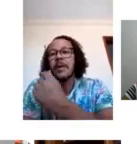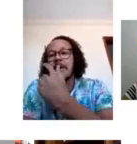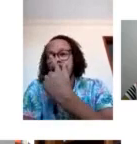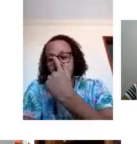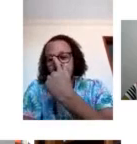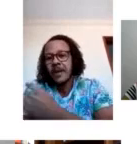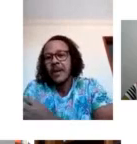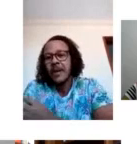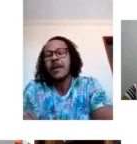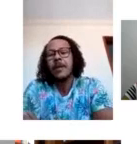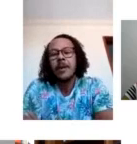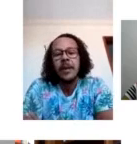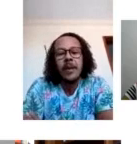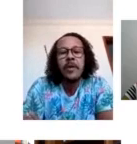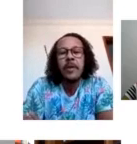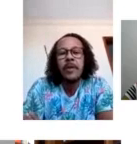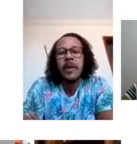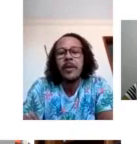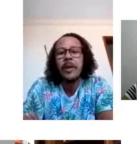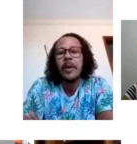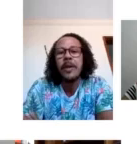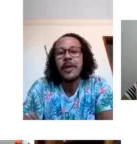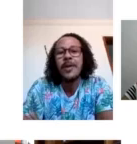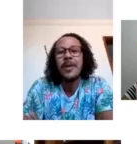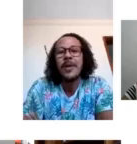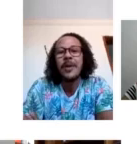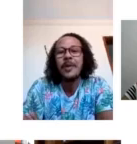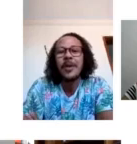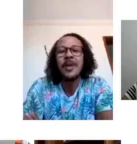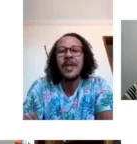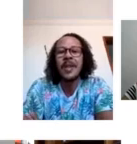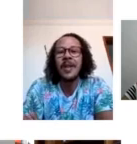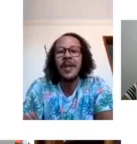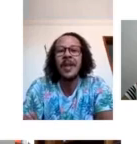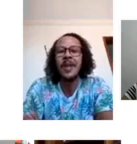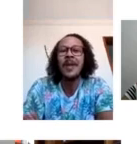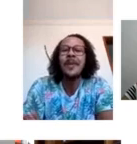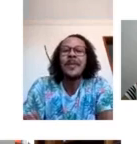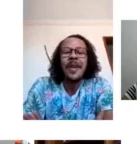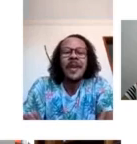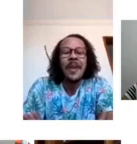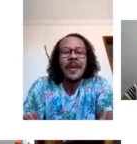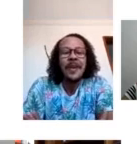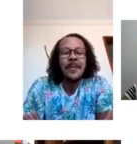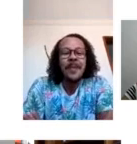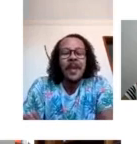que acaba agora, né? Eu nem sei se estou falando certo do edital, né? 21, 22 mesmo, tá certo?